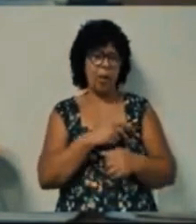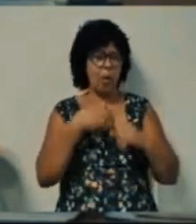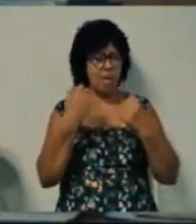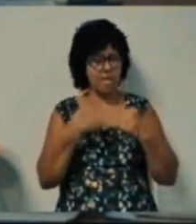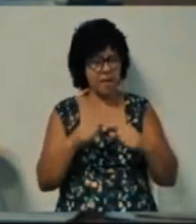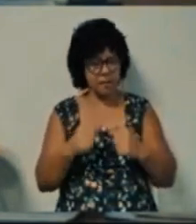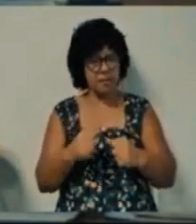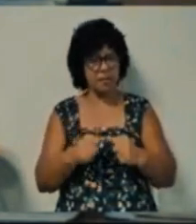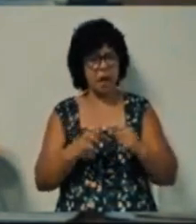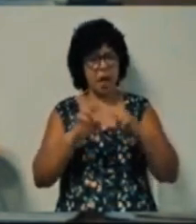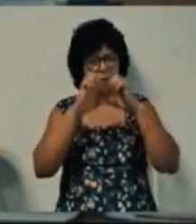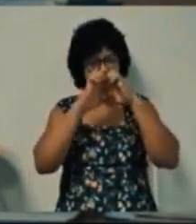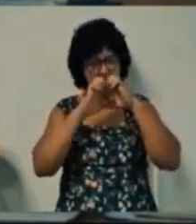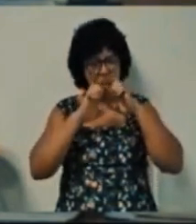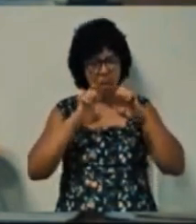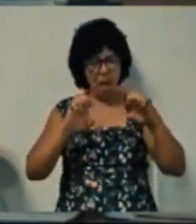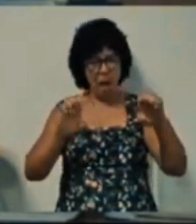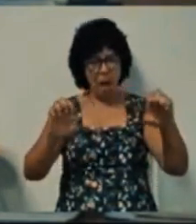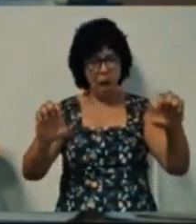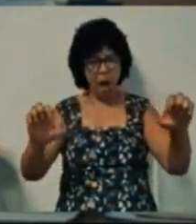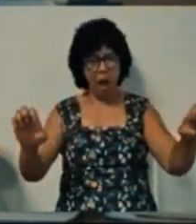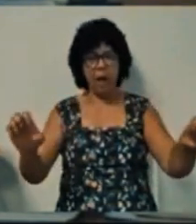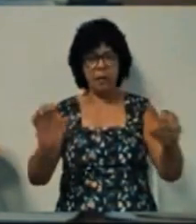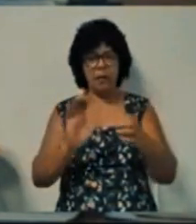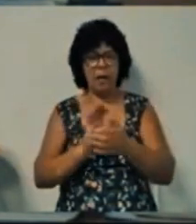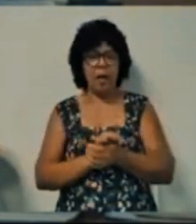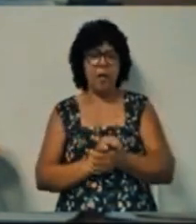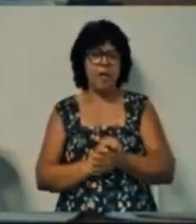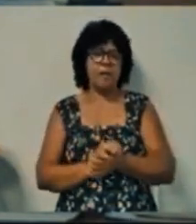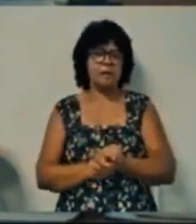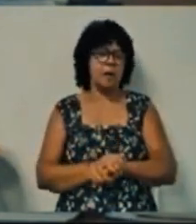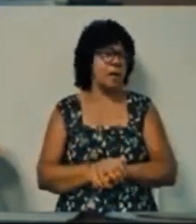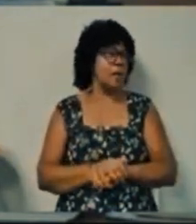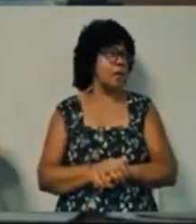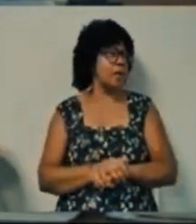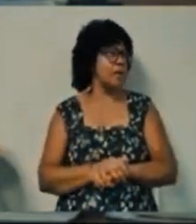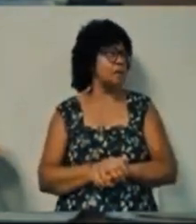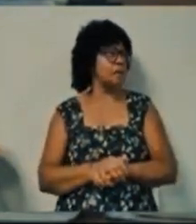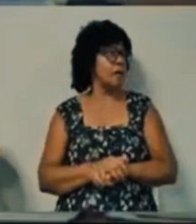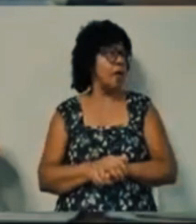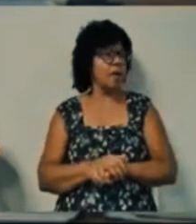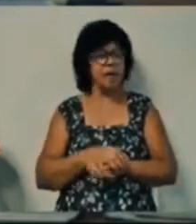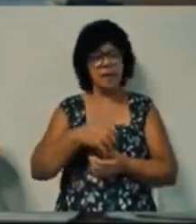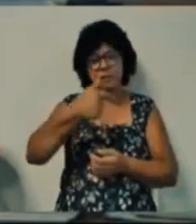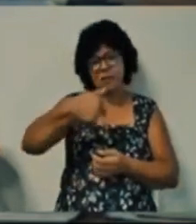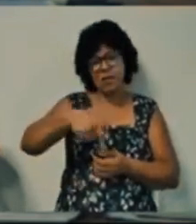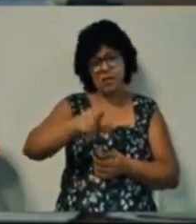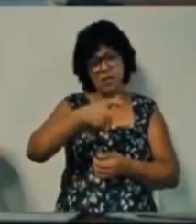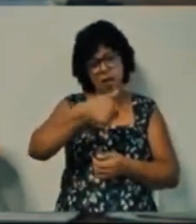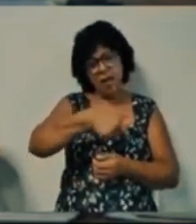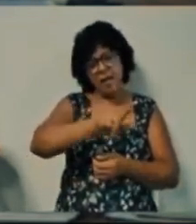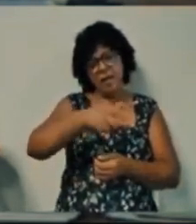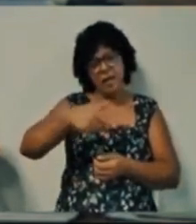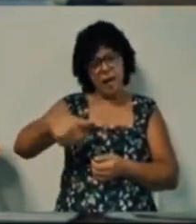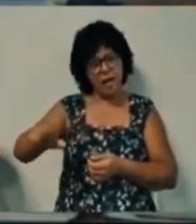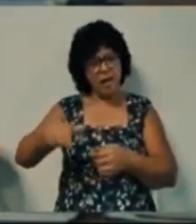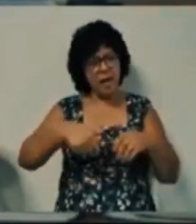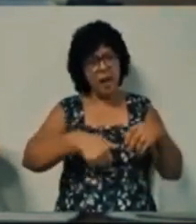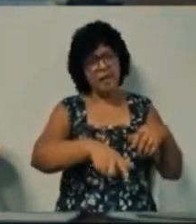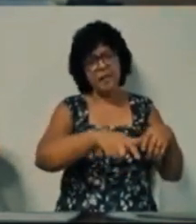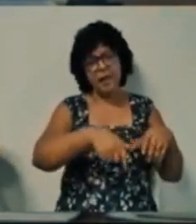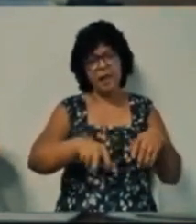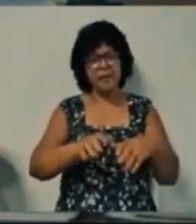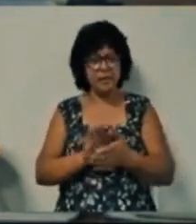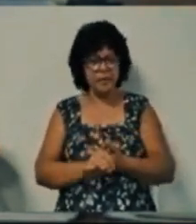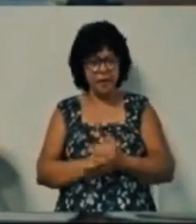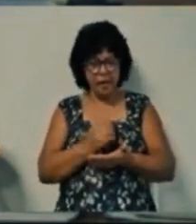não só as divisas da cidade de Antioquia, mas eles irem mais longe, serem